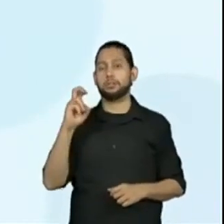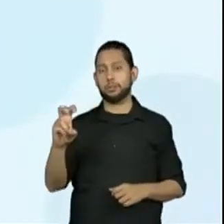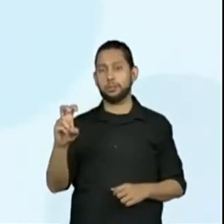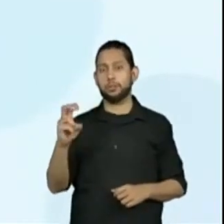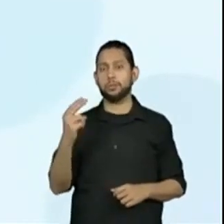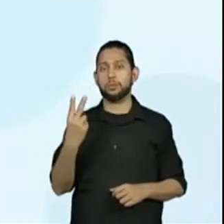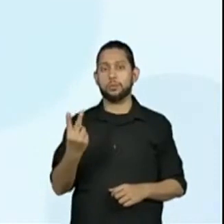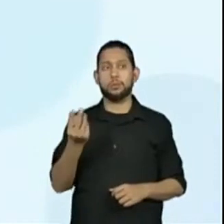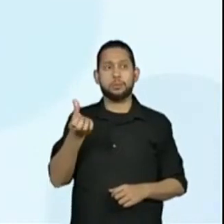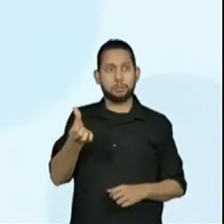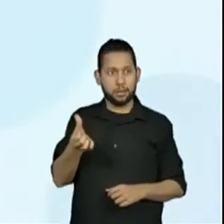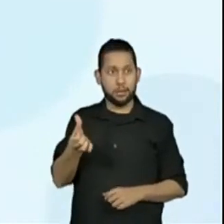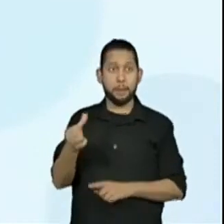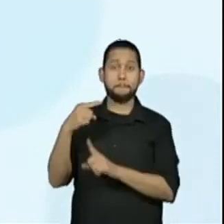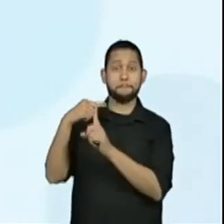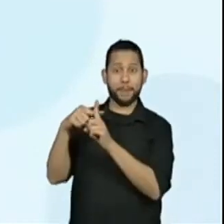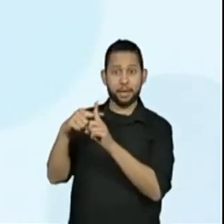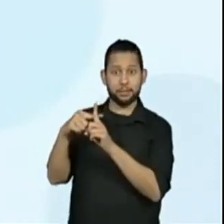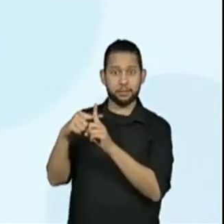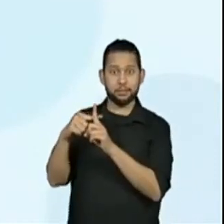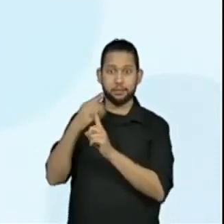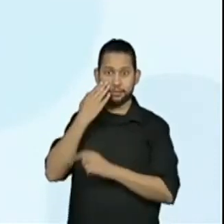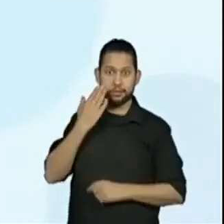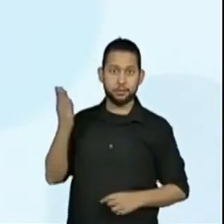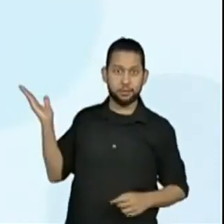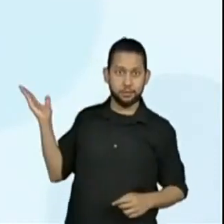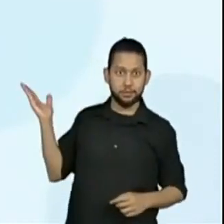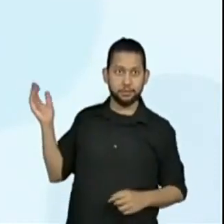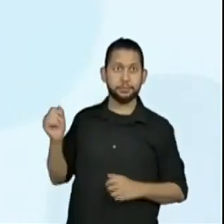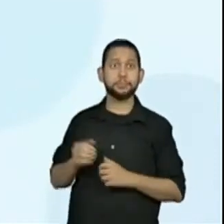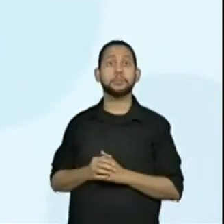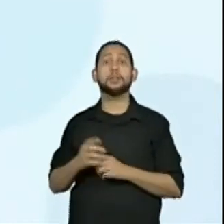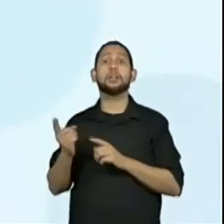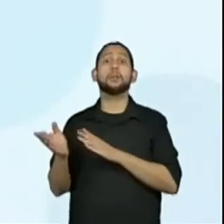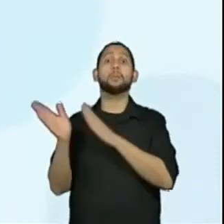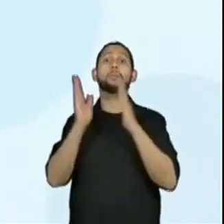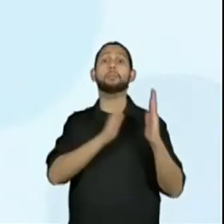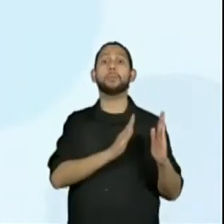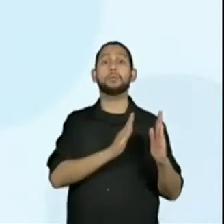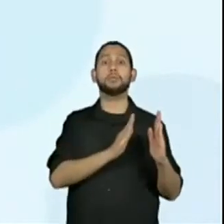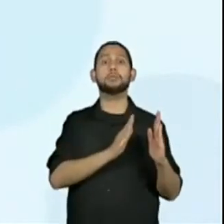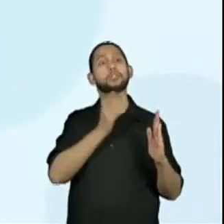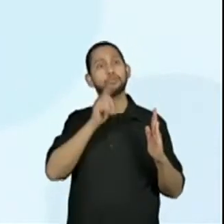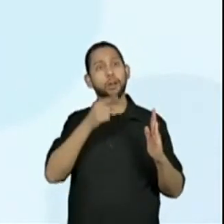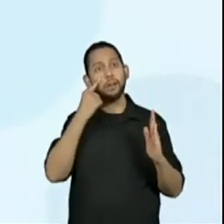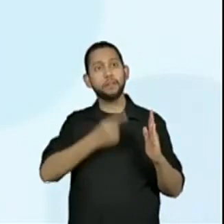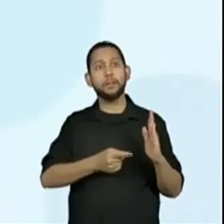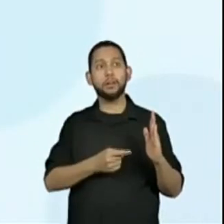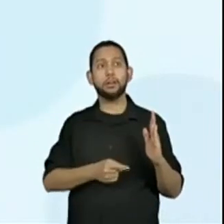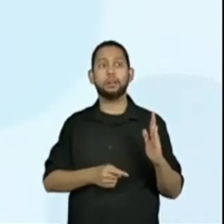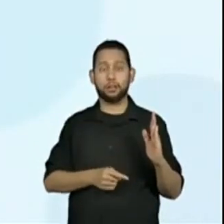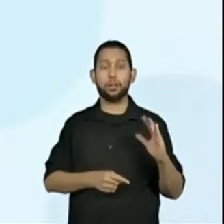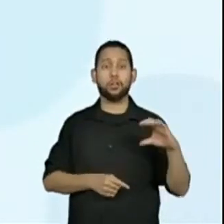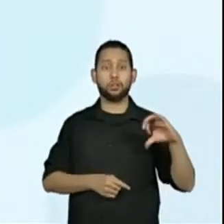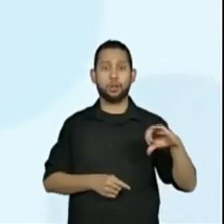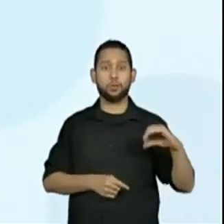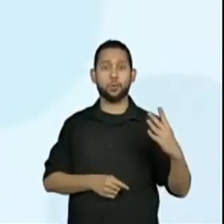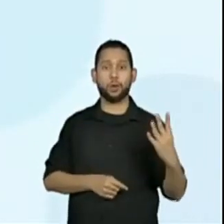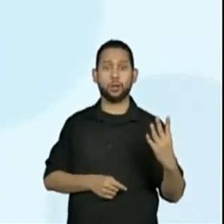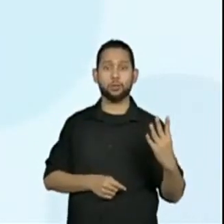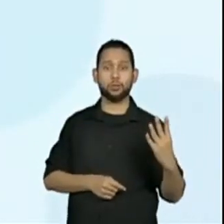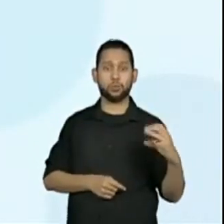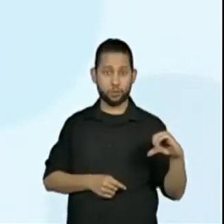fizemos primeiro de adição, ok? E aqui do lado a gente já consegue visualizar a operação